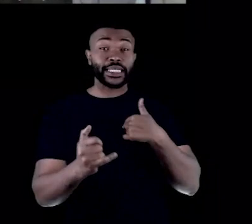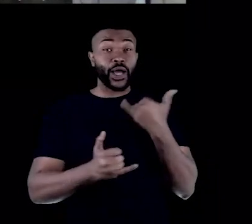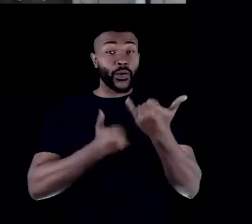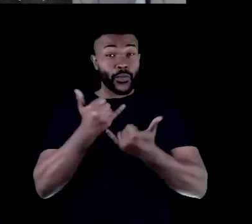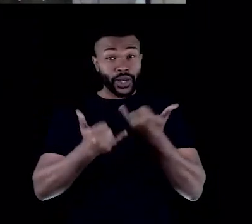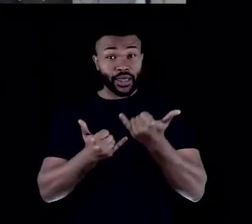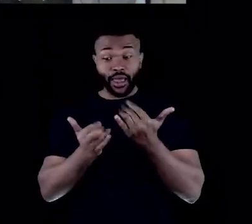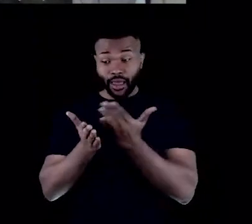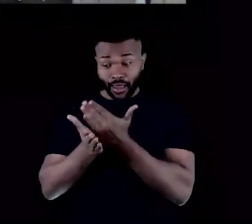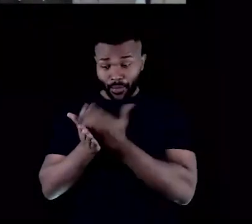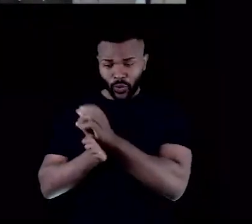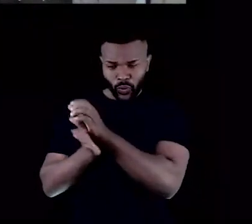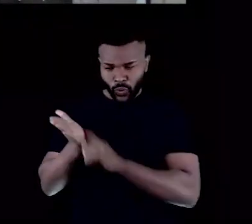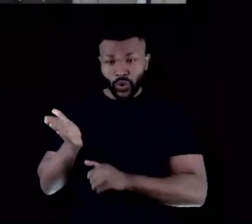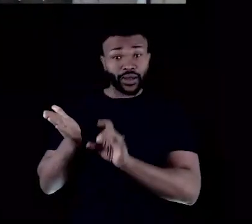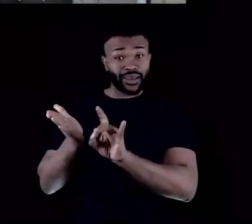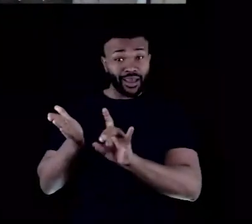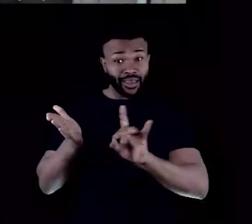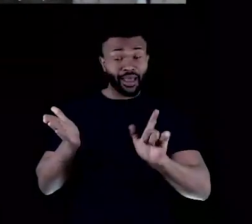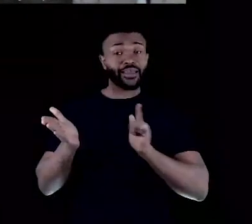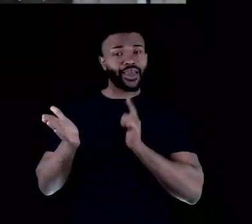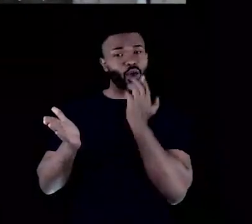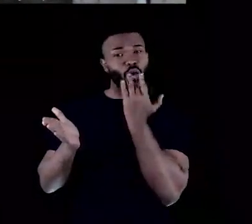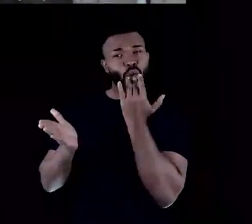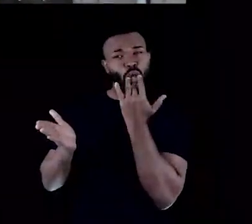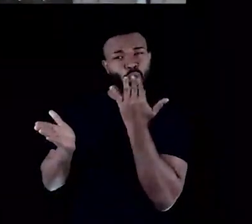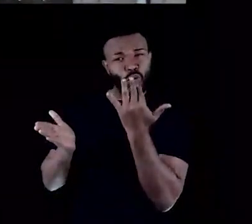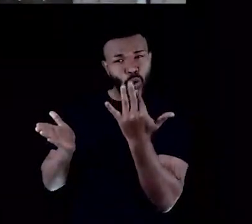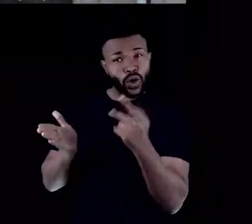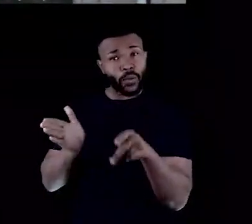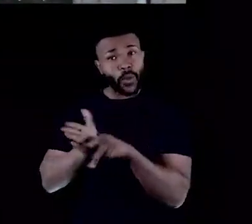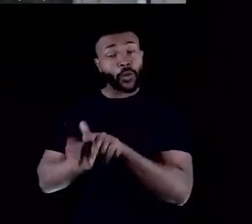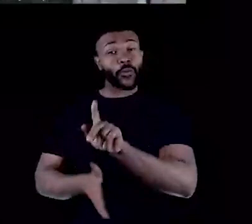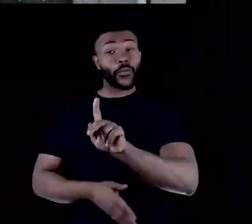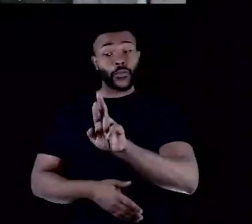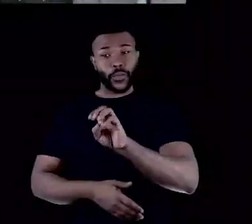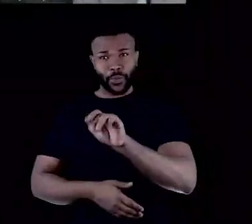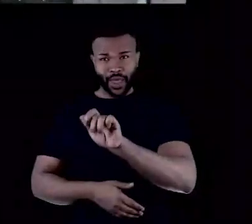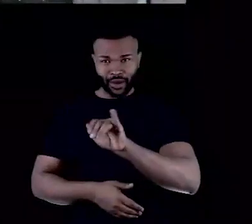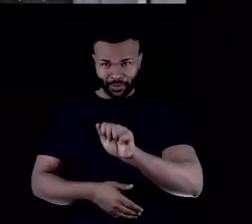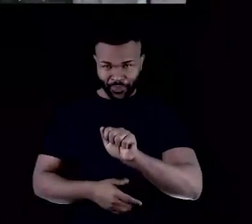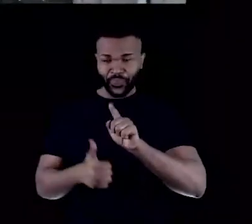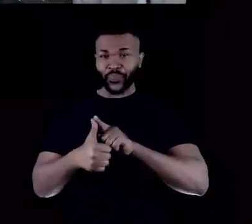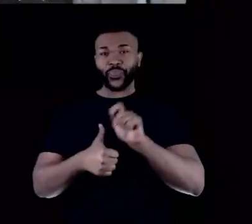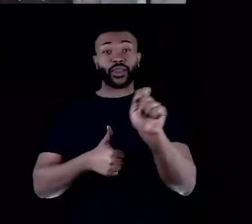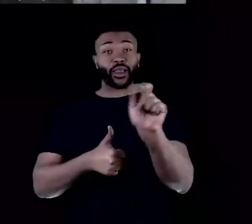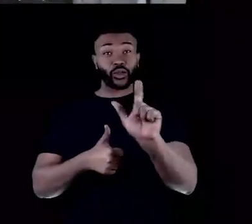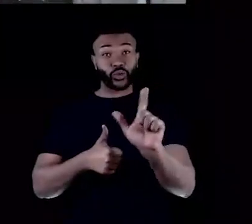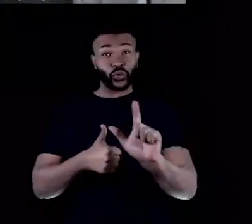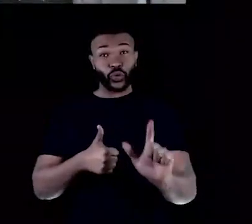eu fiz uma brincadeira que cada capítulo dele é feito de uma cor primária das telas. Tem o azul,